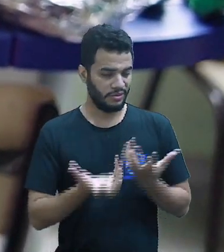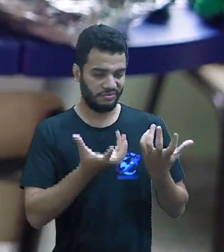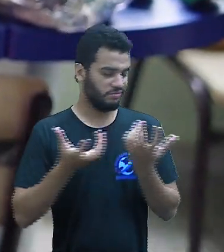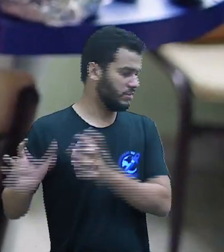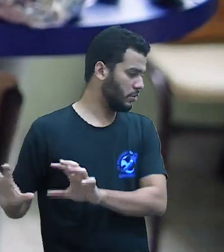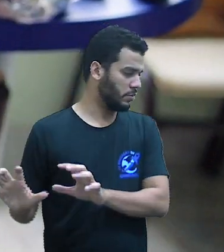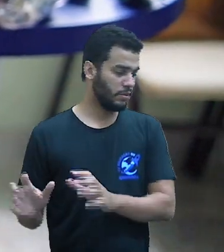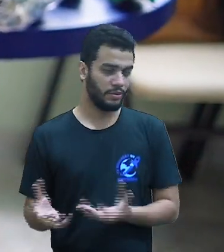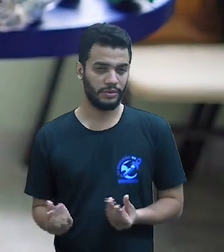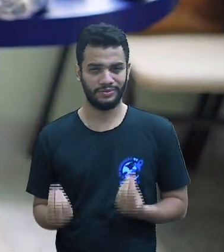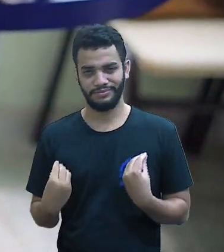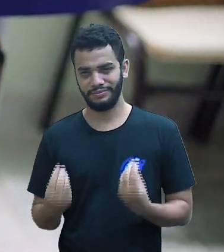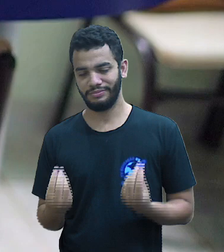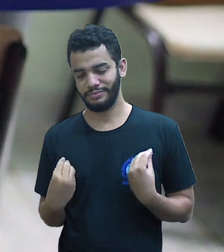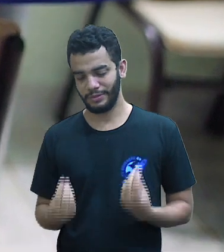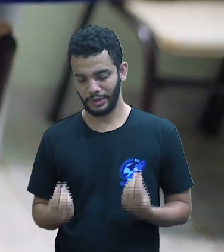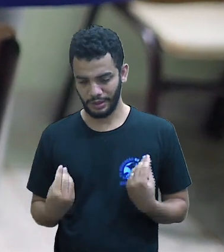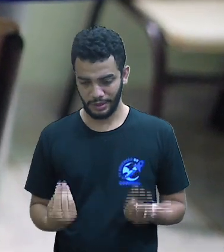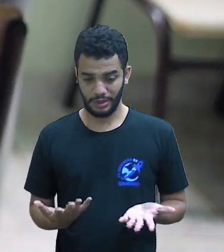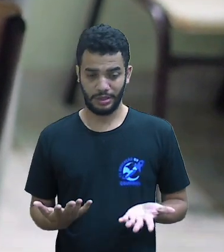quiseram. E aí,